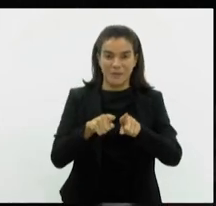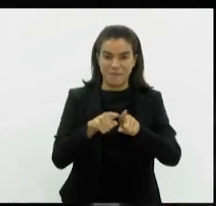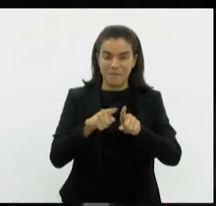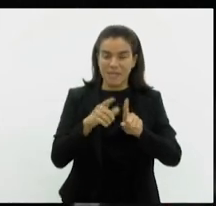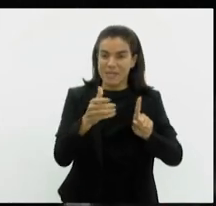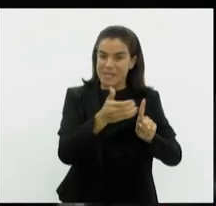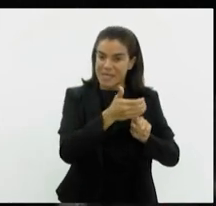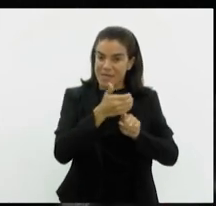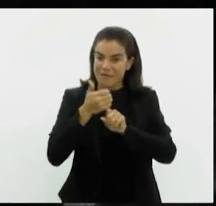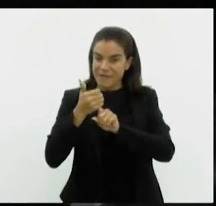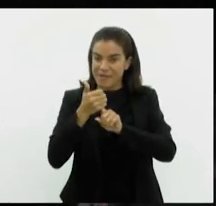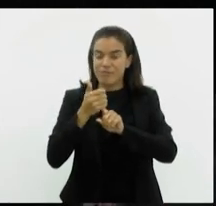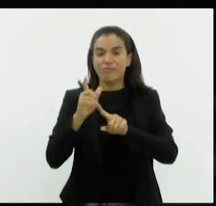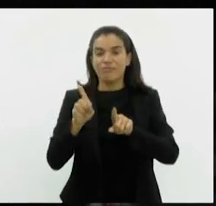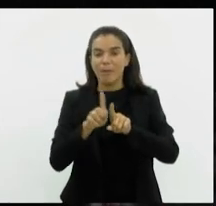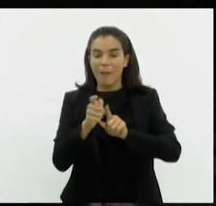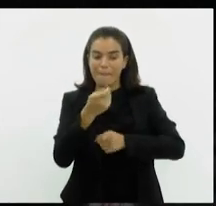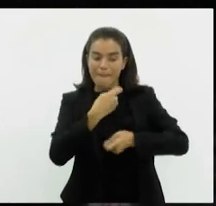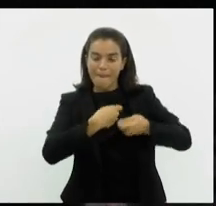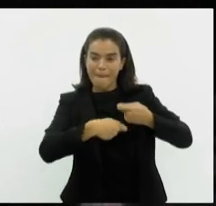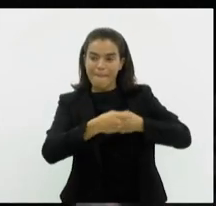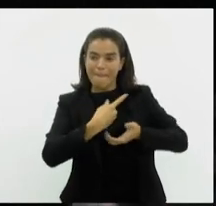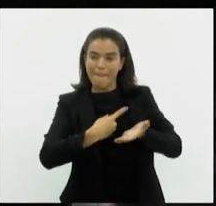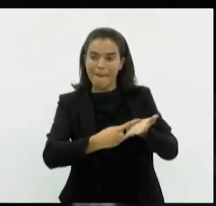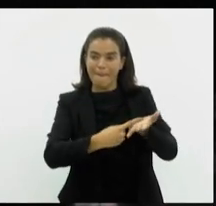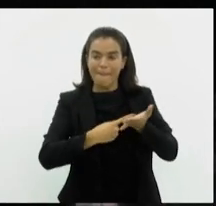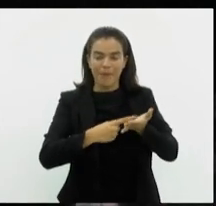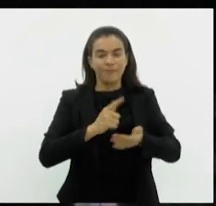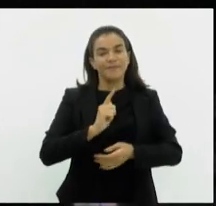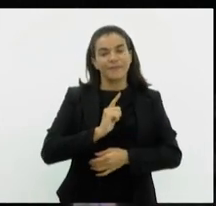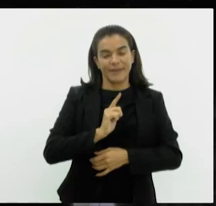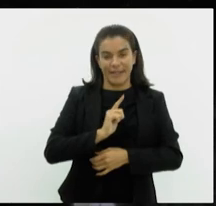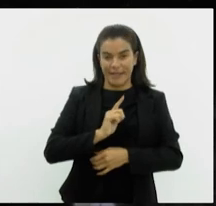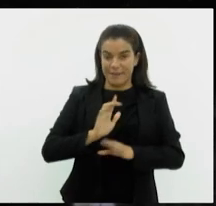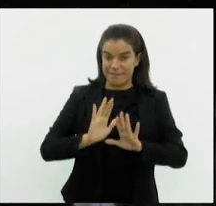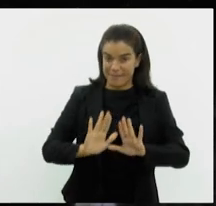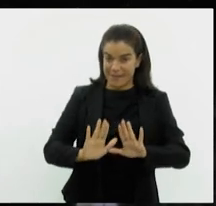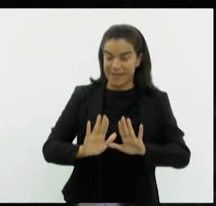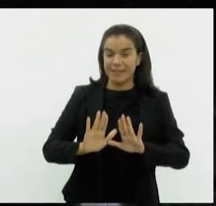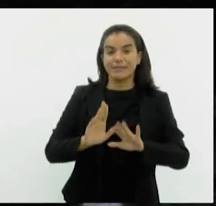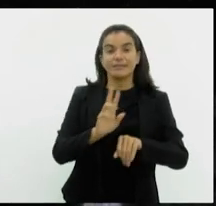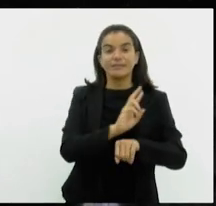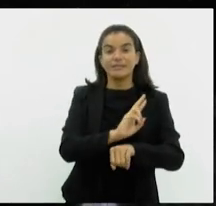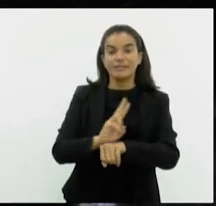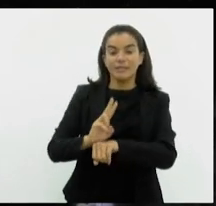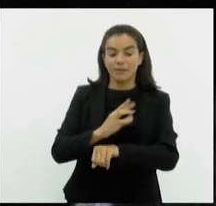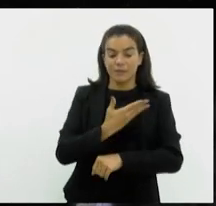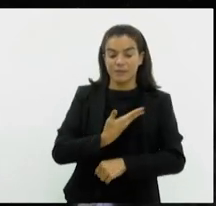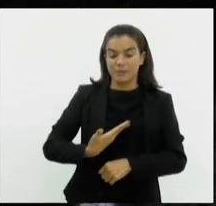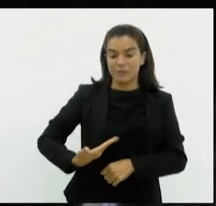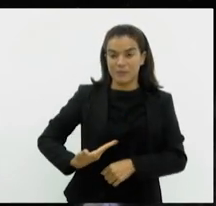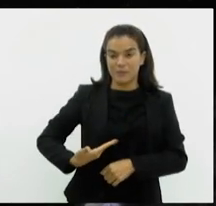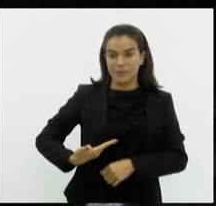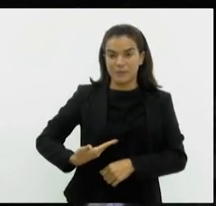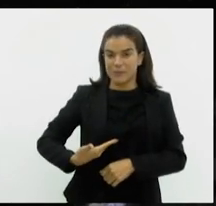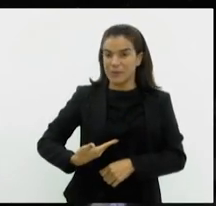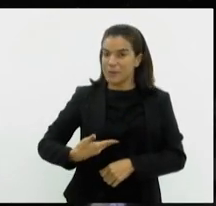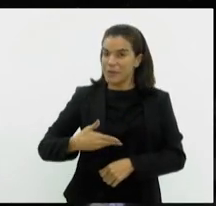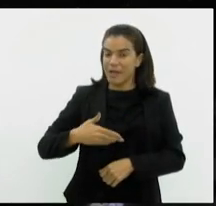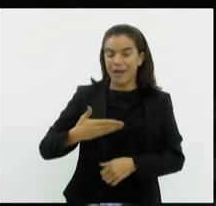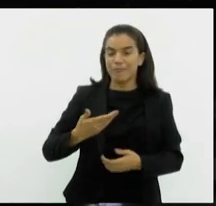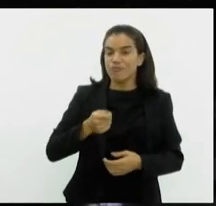de retirada de reféns tudo isso já existe mas a segurança pública ela não não olhou